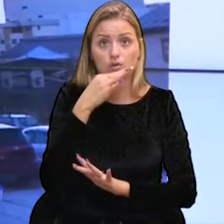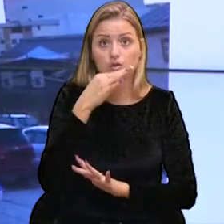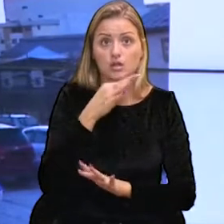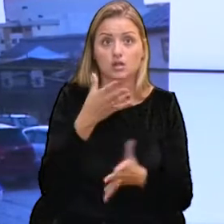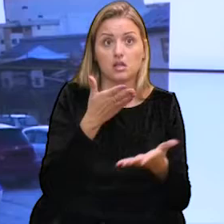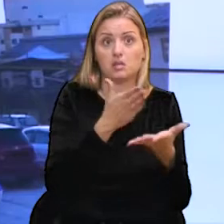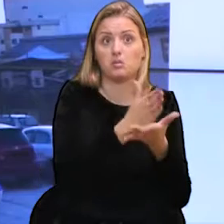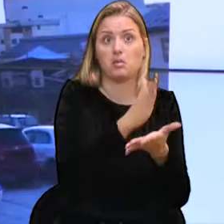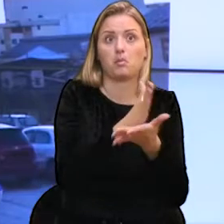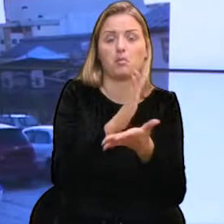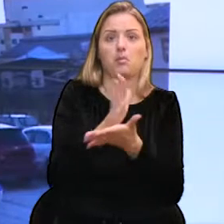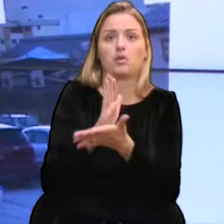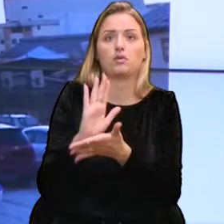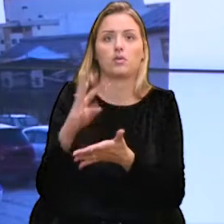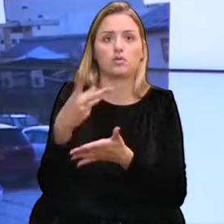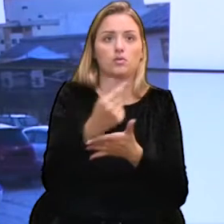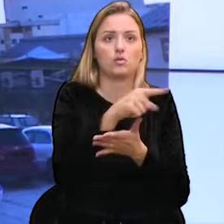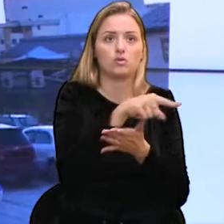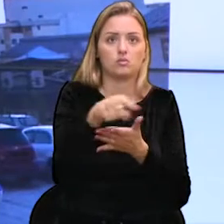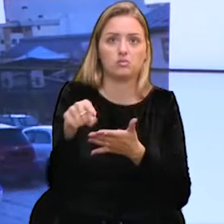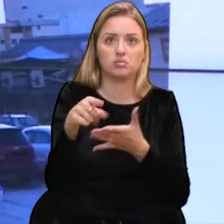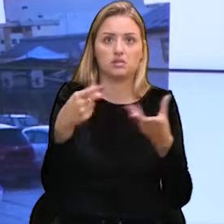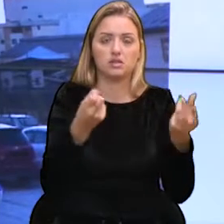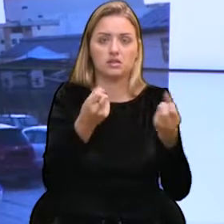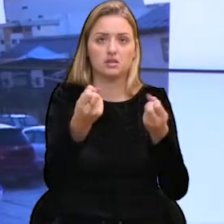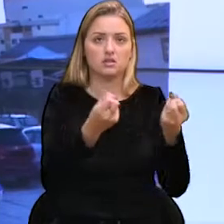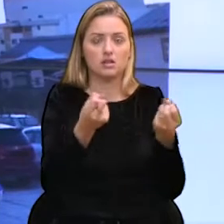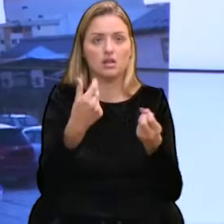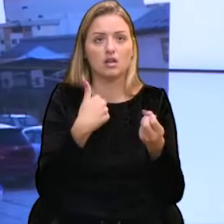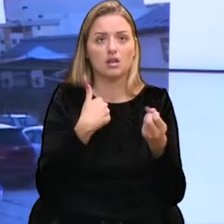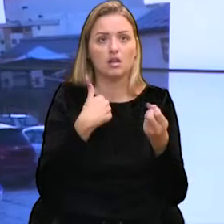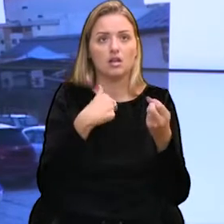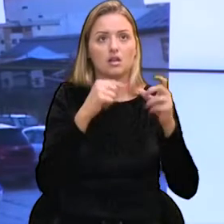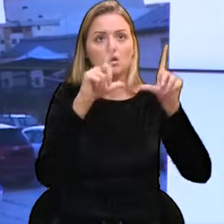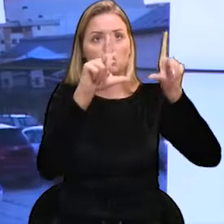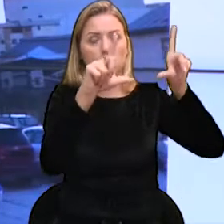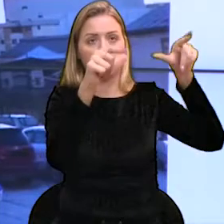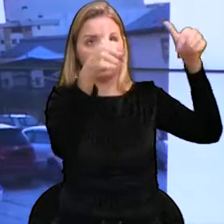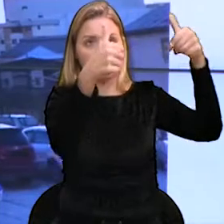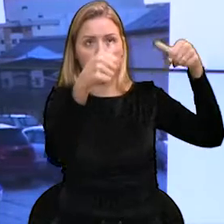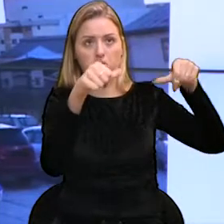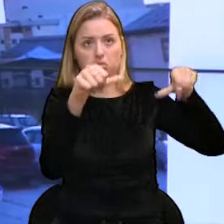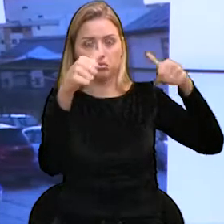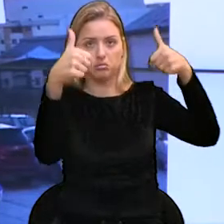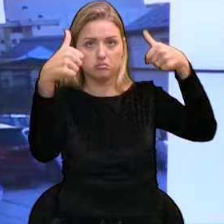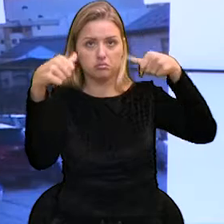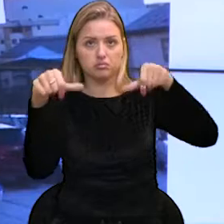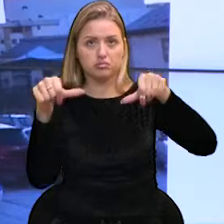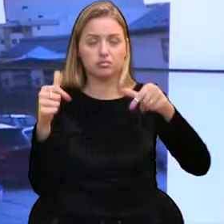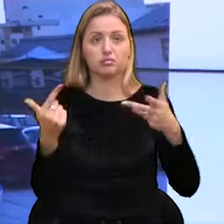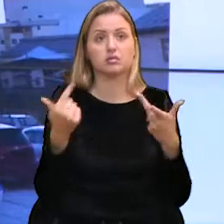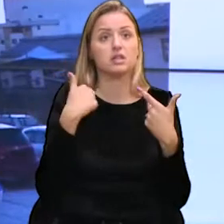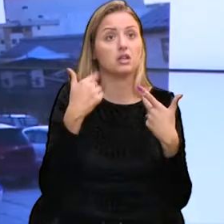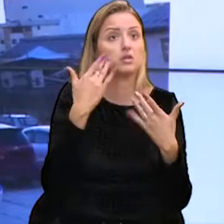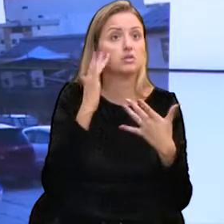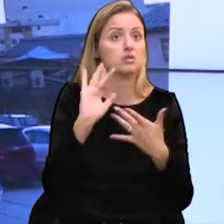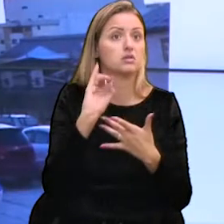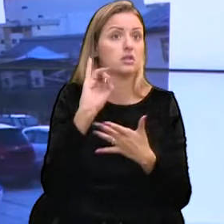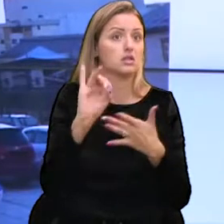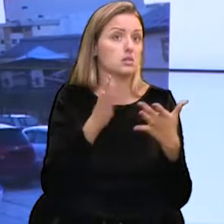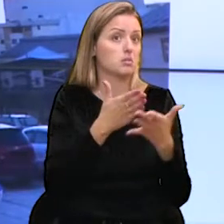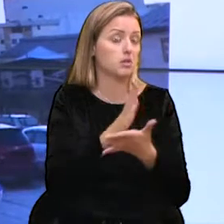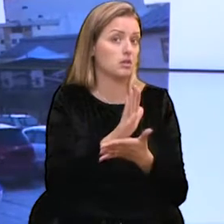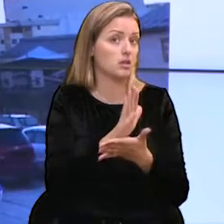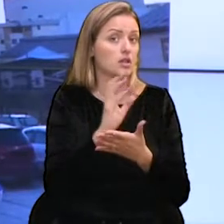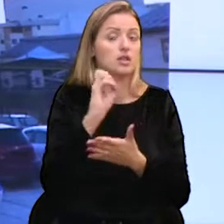autorizou todos esses veículos a entrarem. Eu até coloquei em preto as placas, mas eu não sei se essas placas estavam autorizadas.